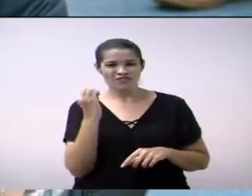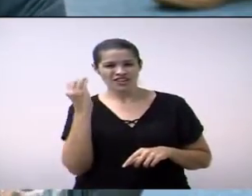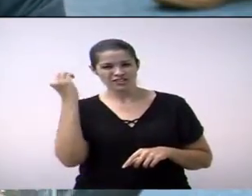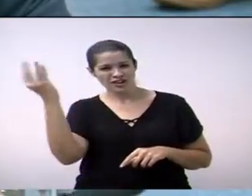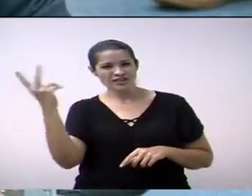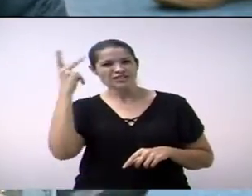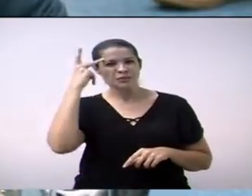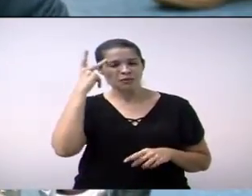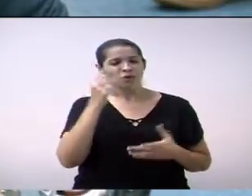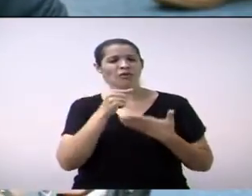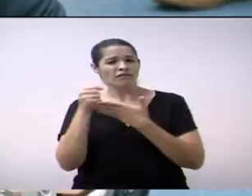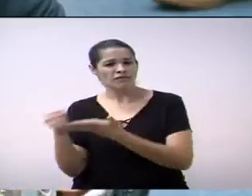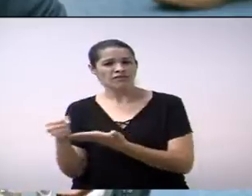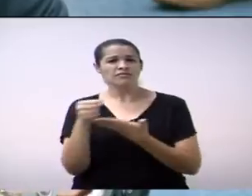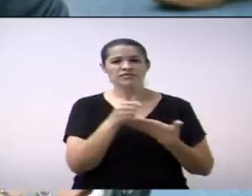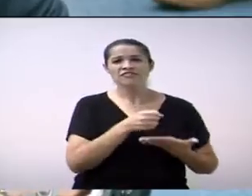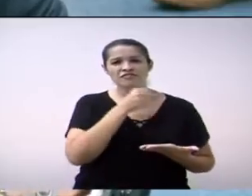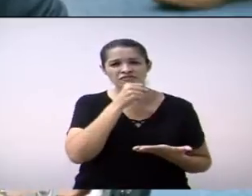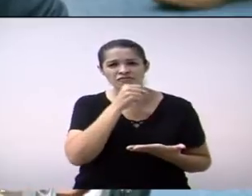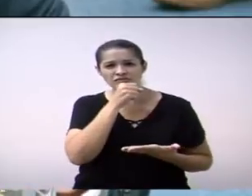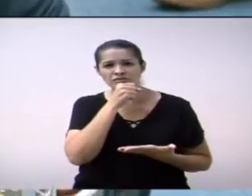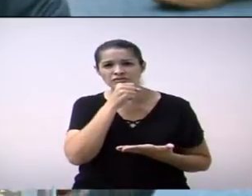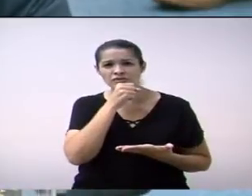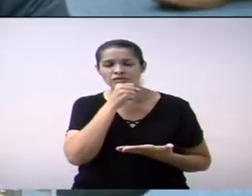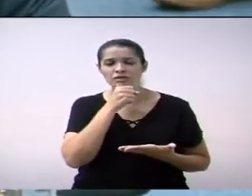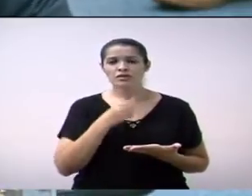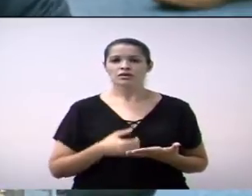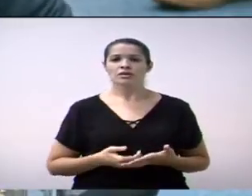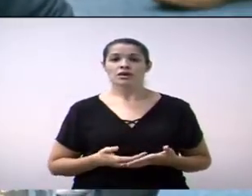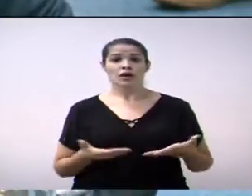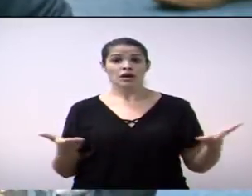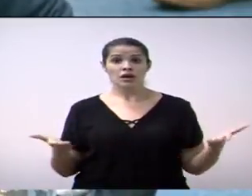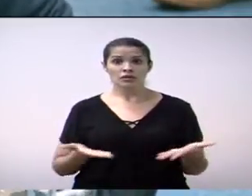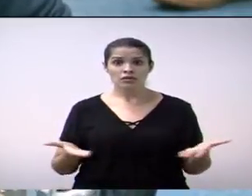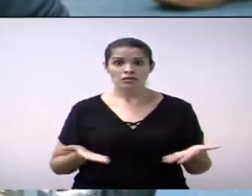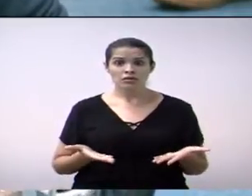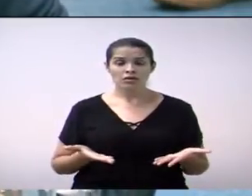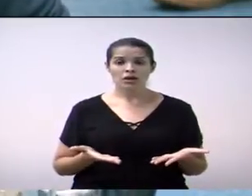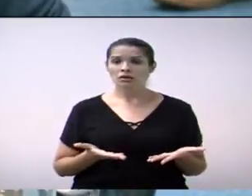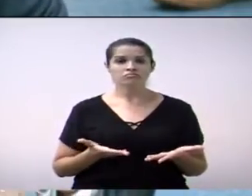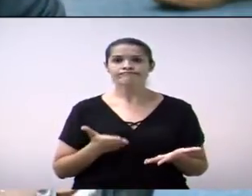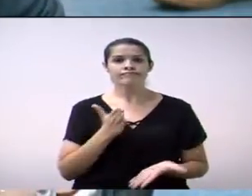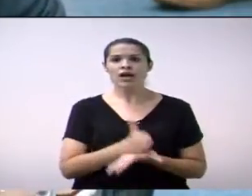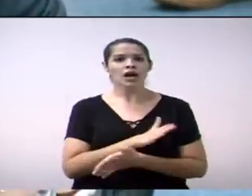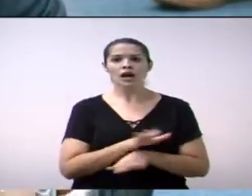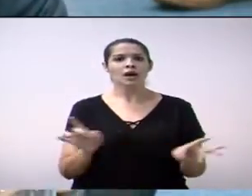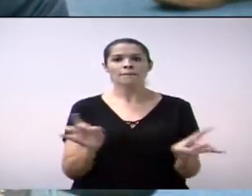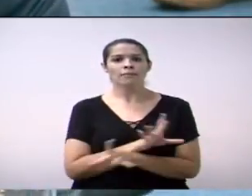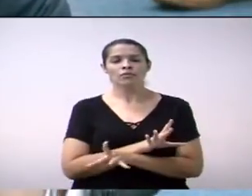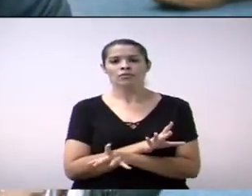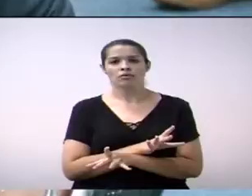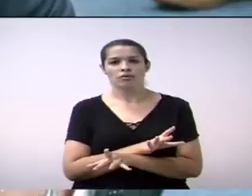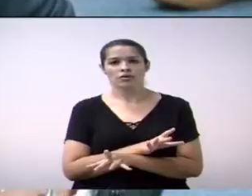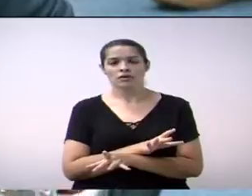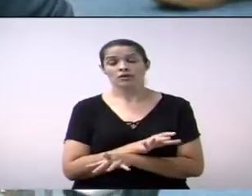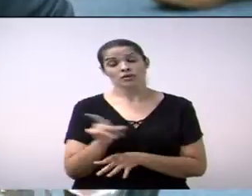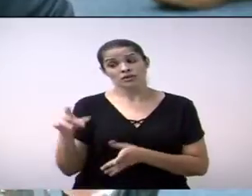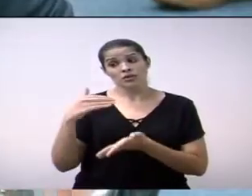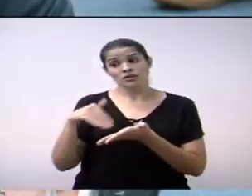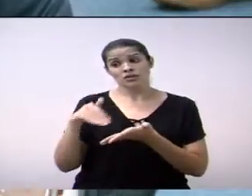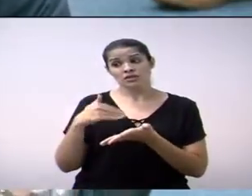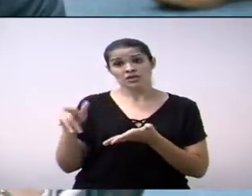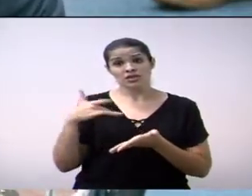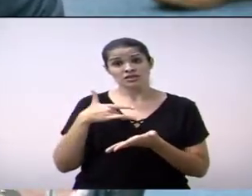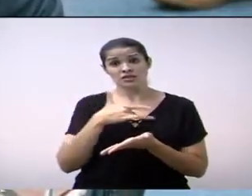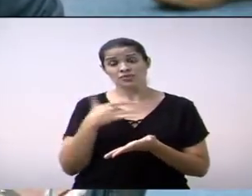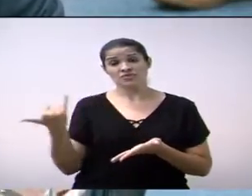Falou que depois que essa outra van, eles estão cobrando por retorno dessa van, só que a hora que a van retornar, essa que está trabalhando, ela irá para São Paulo. Então,